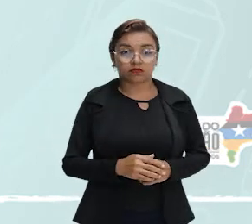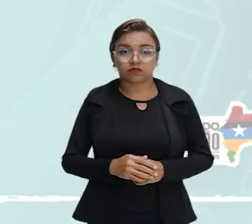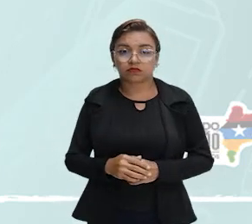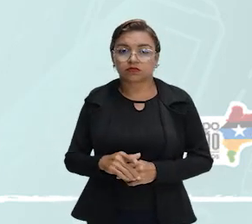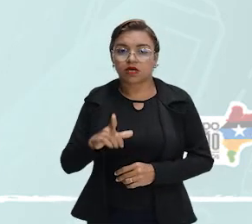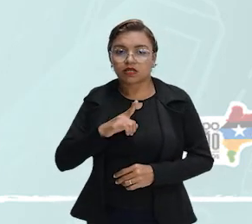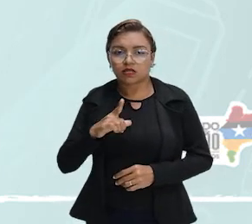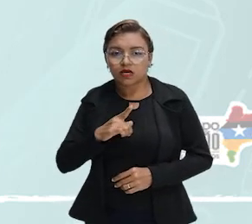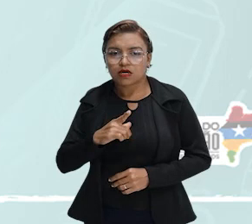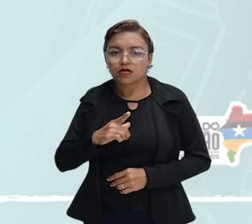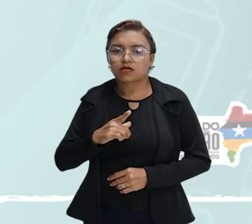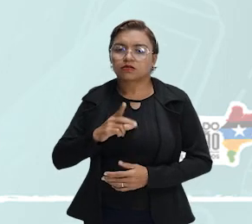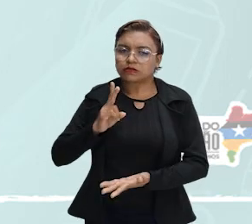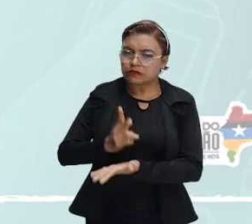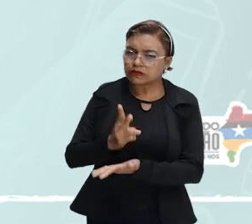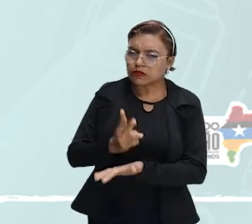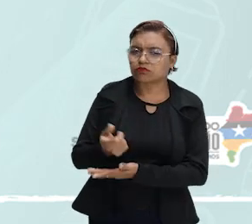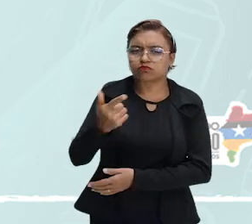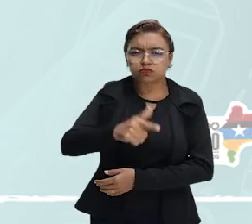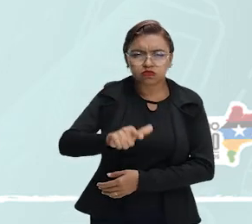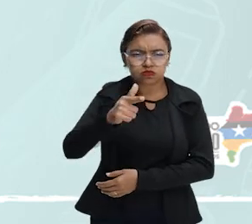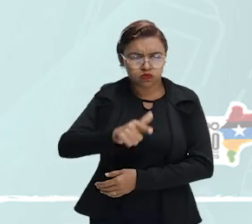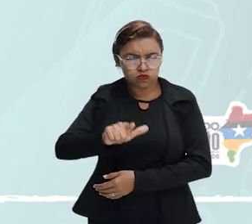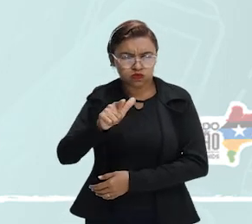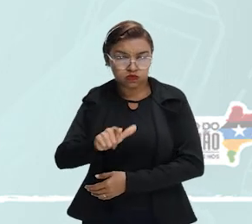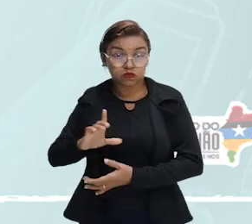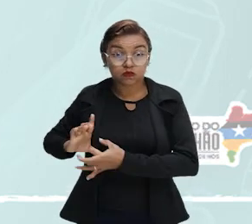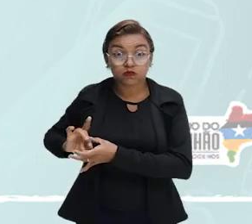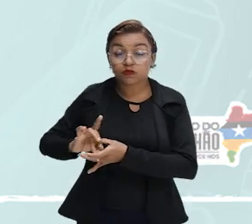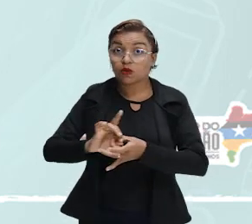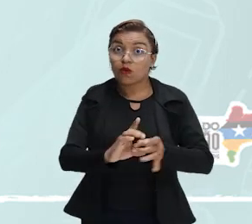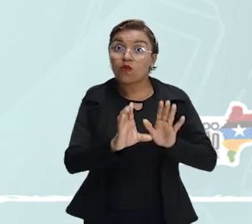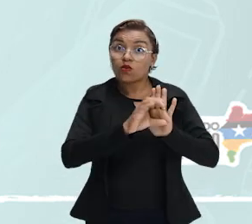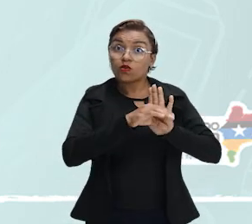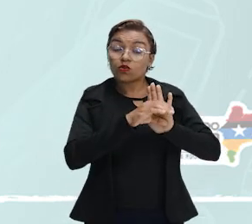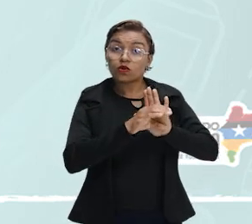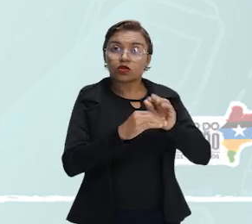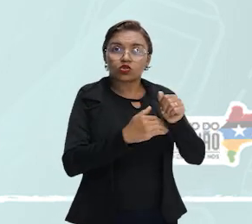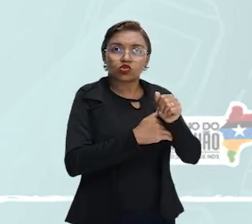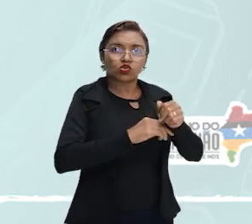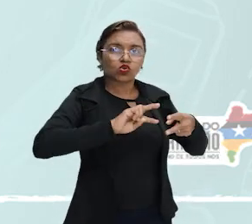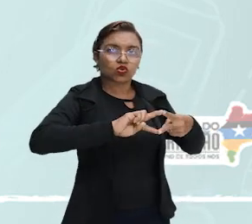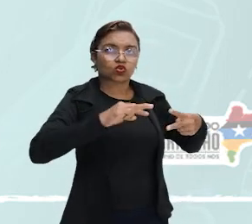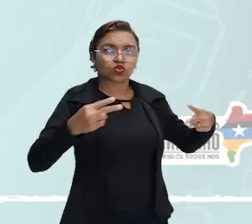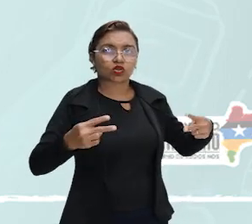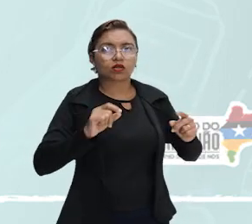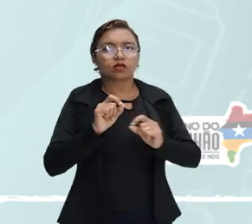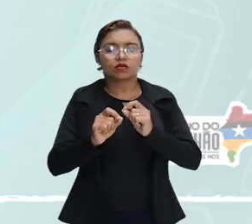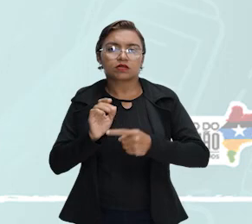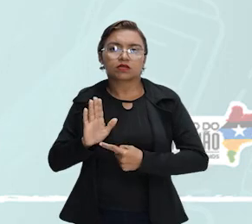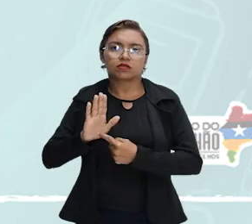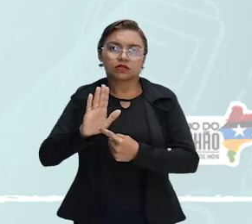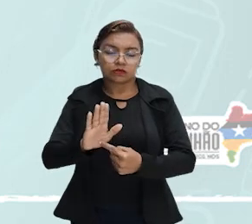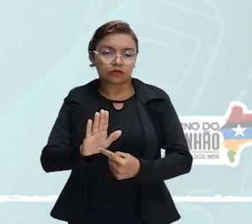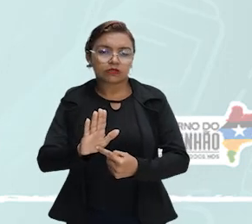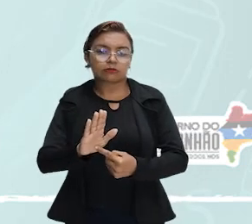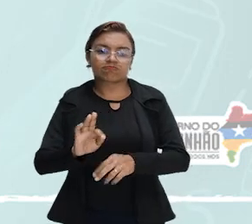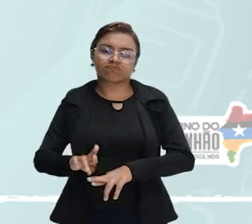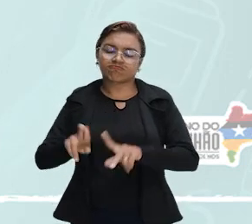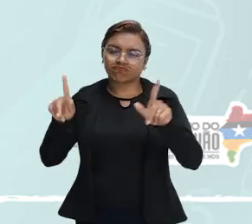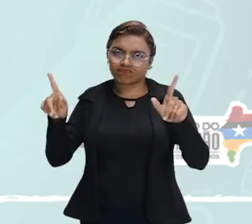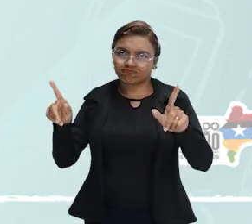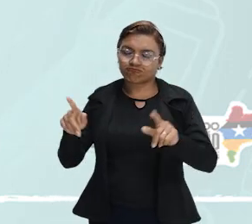sequências repetidas. Nesse contexto, o conceito de código genético está abordado de forma